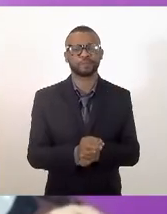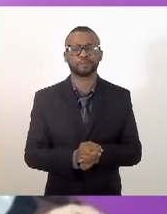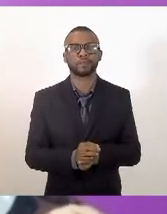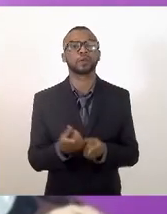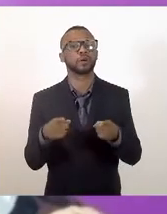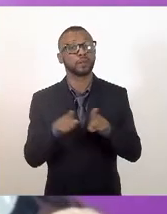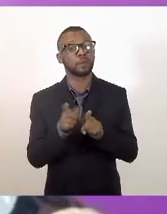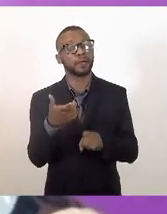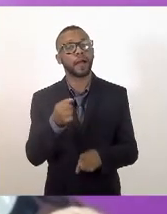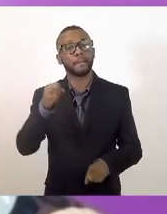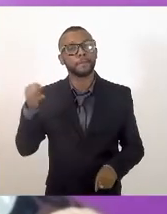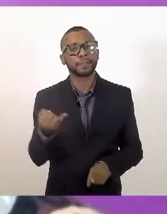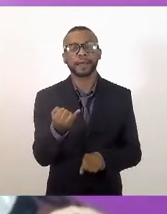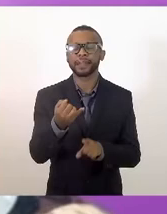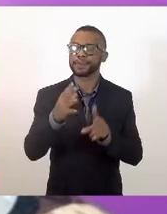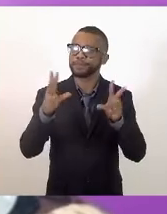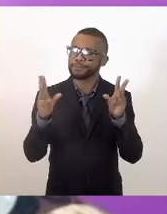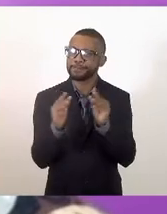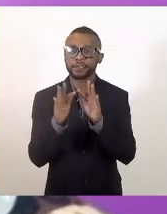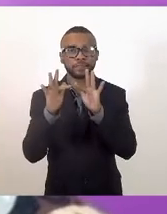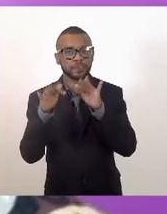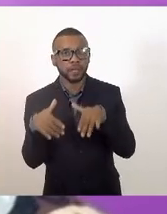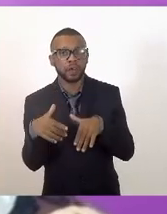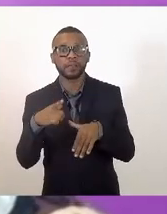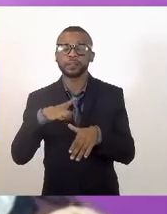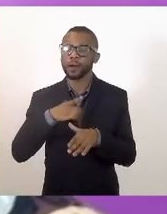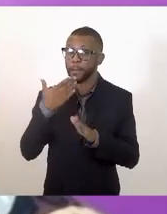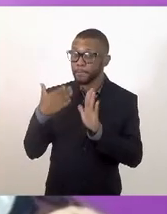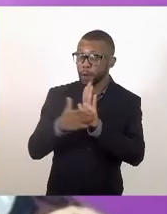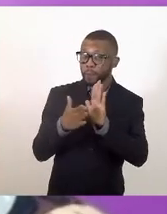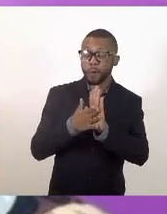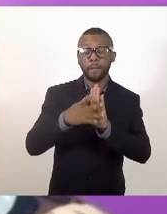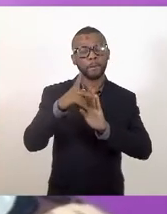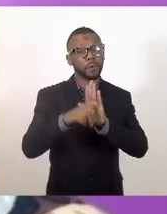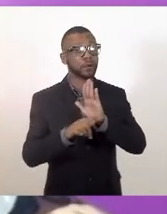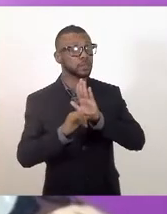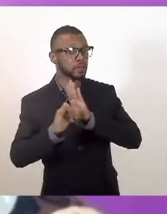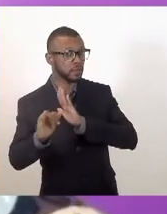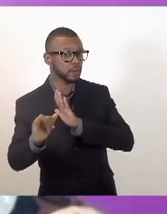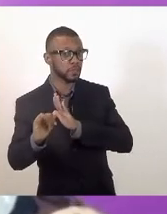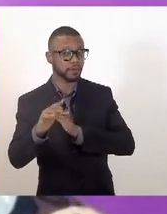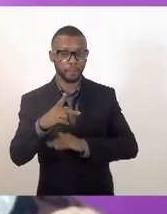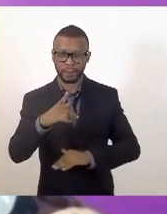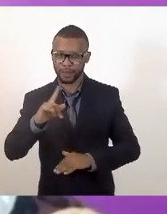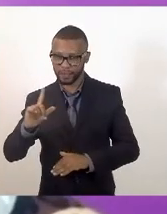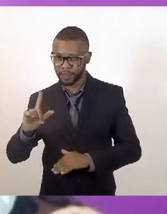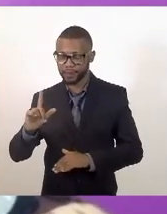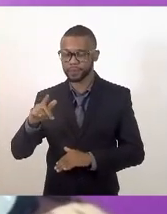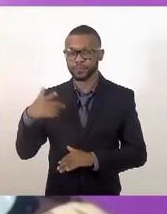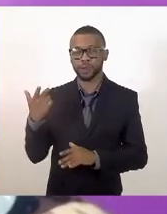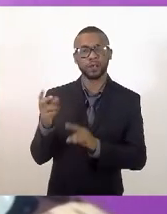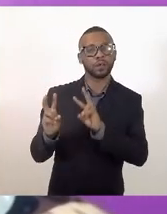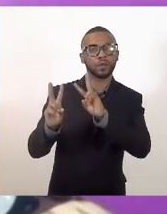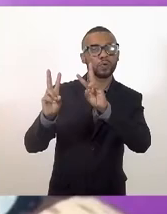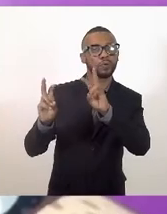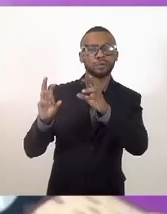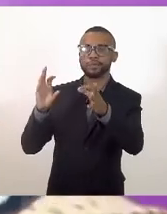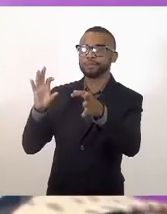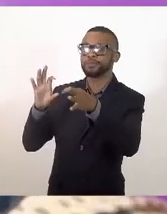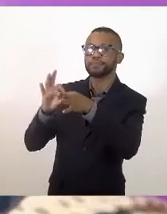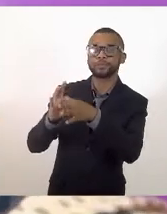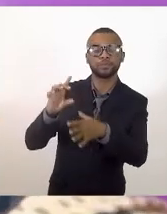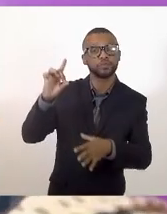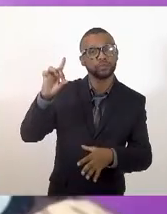esse finalzinho para parabenizar o PL da Tia Ju, né, a respeito do direito de